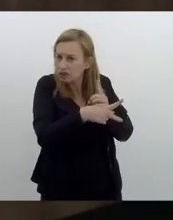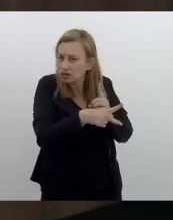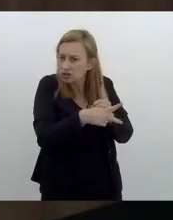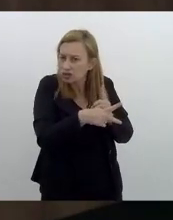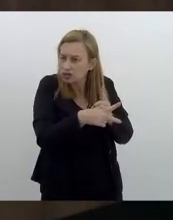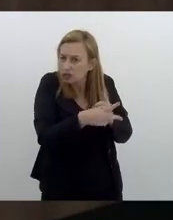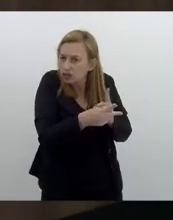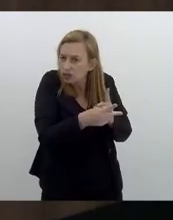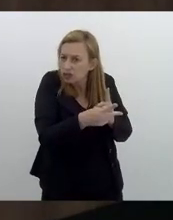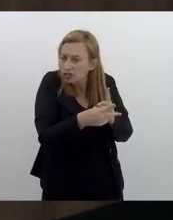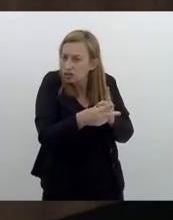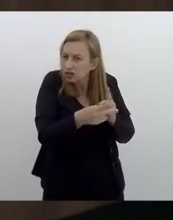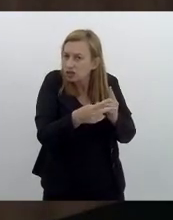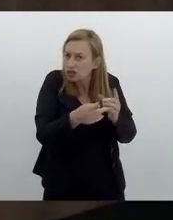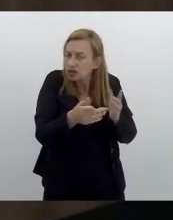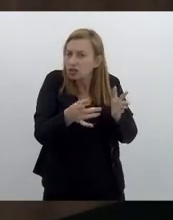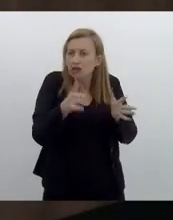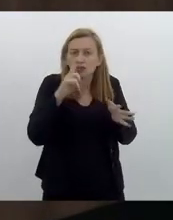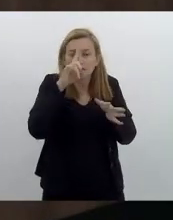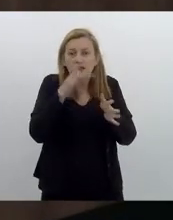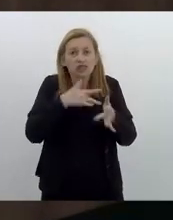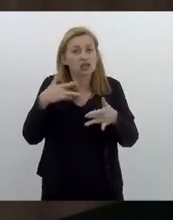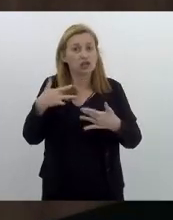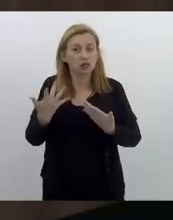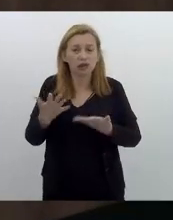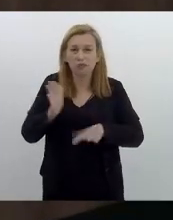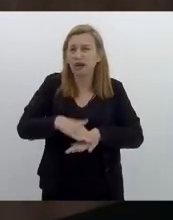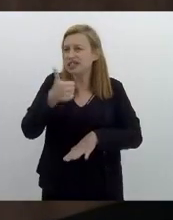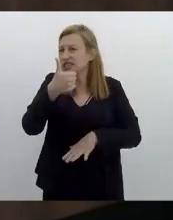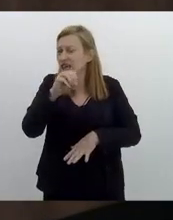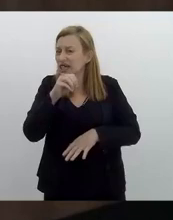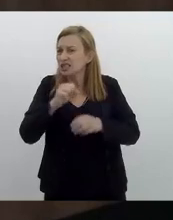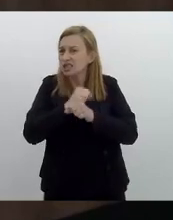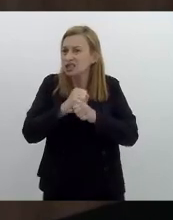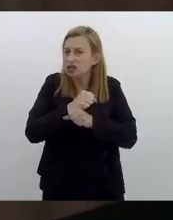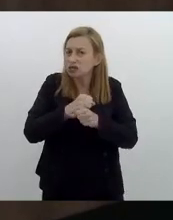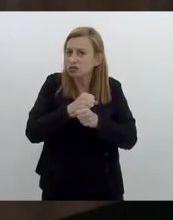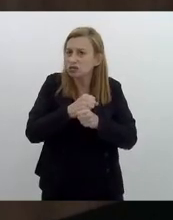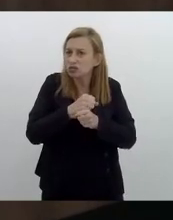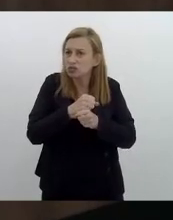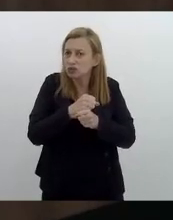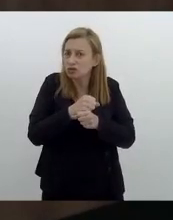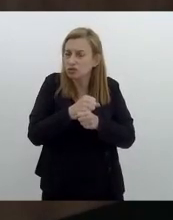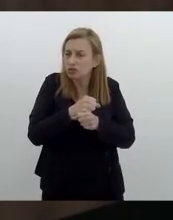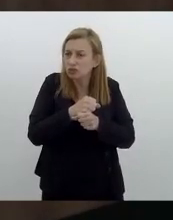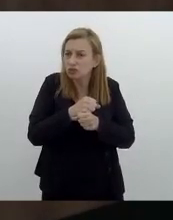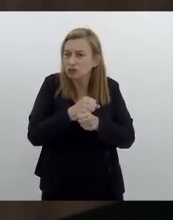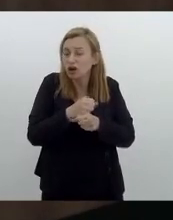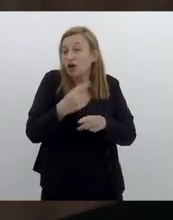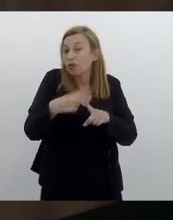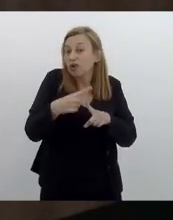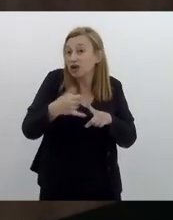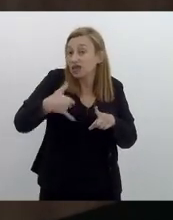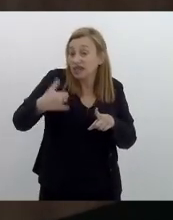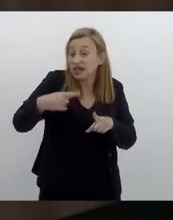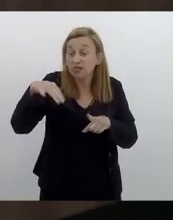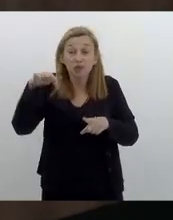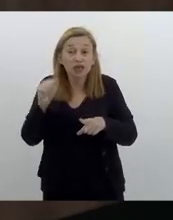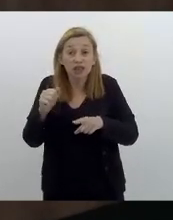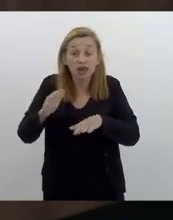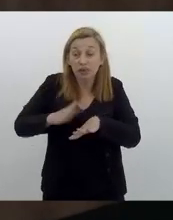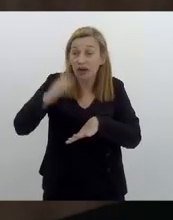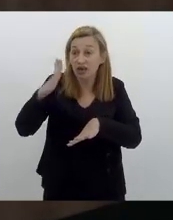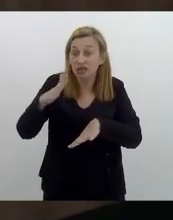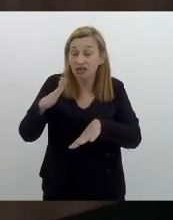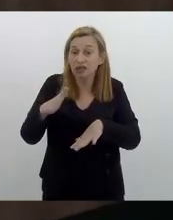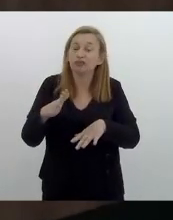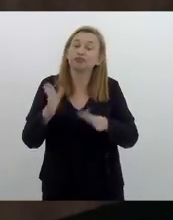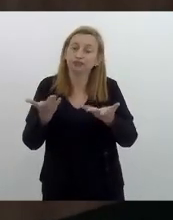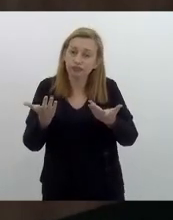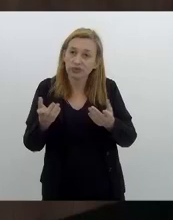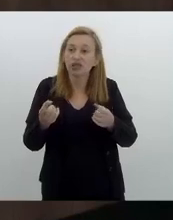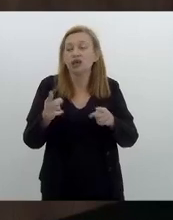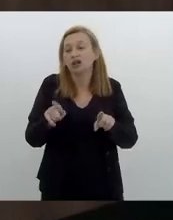Estado